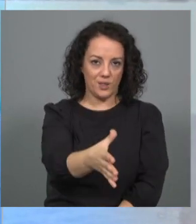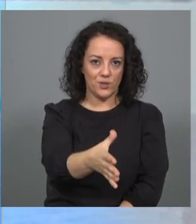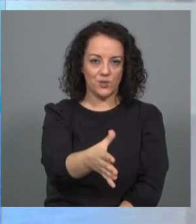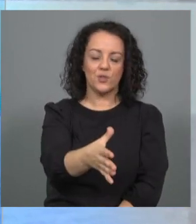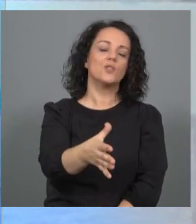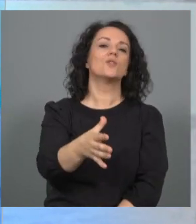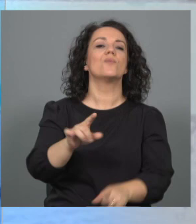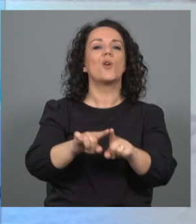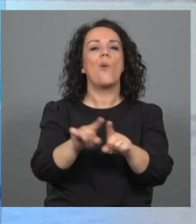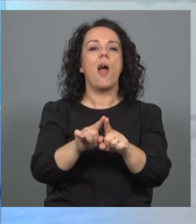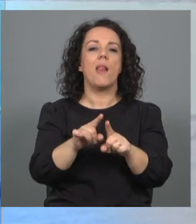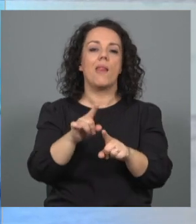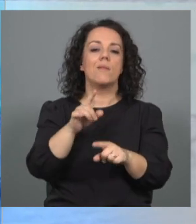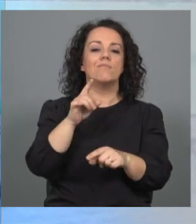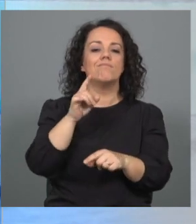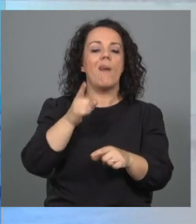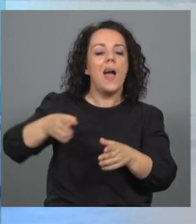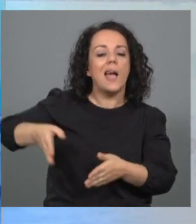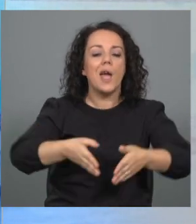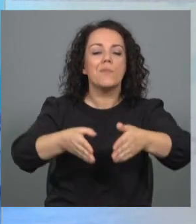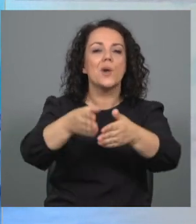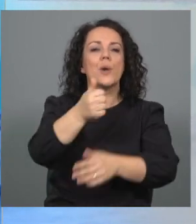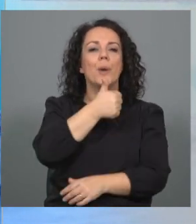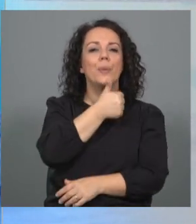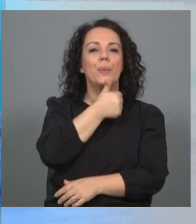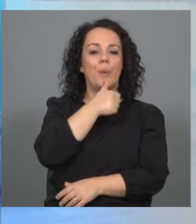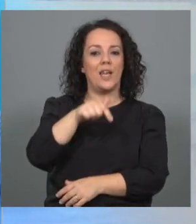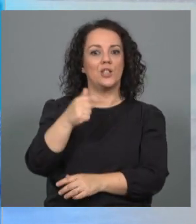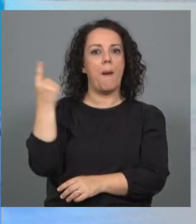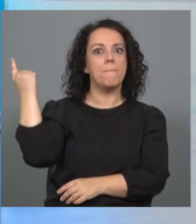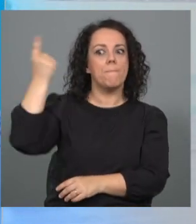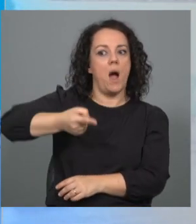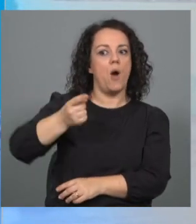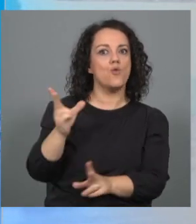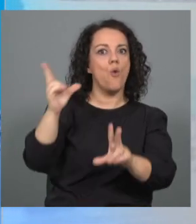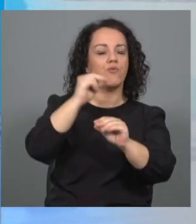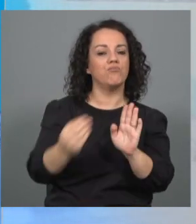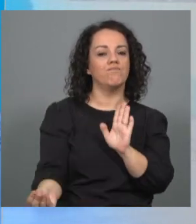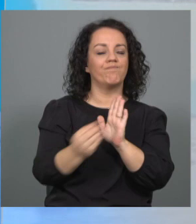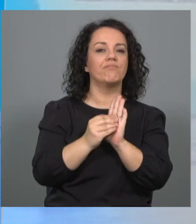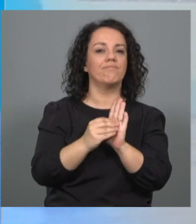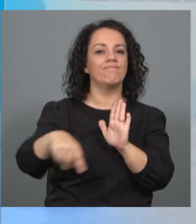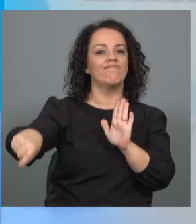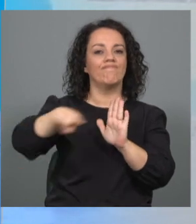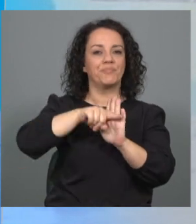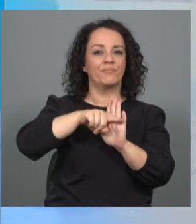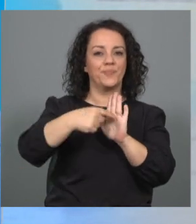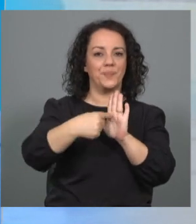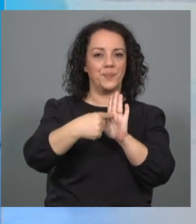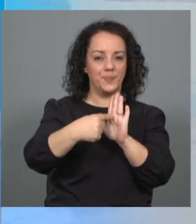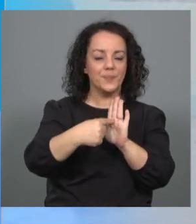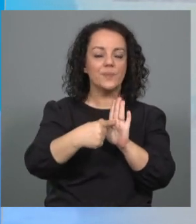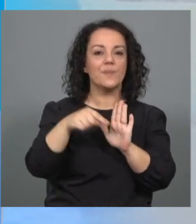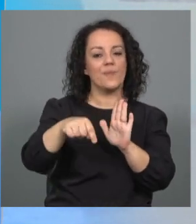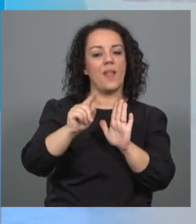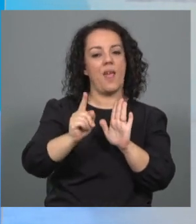estas coordenadas de caminho, não é? E este mandamento novo que daqui para a frente será então